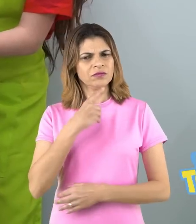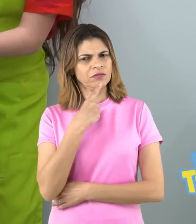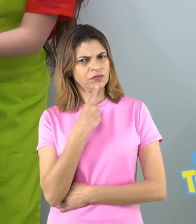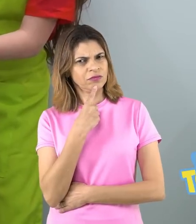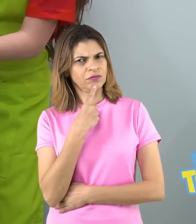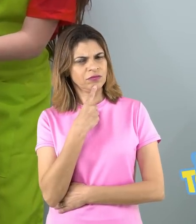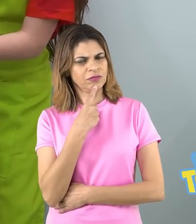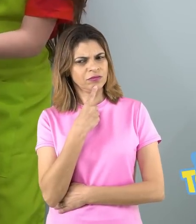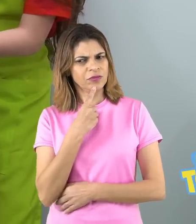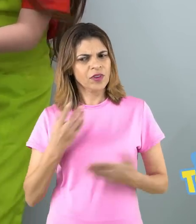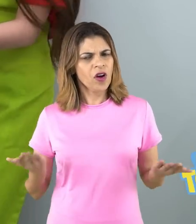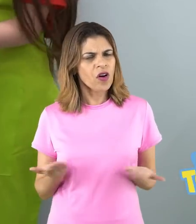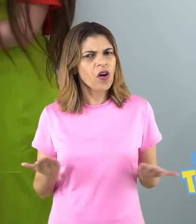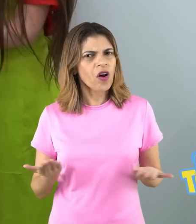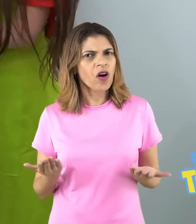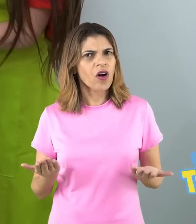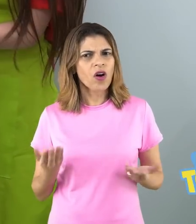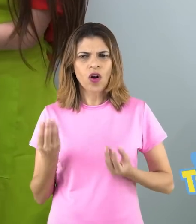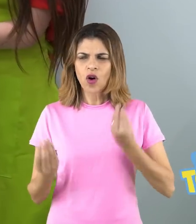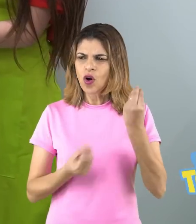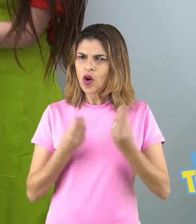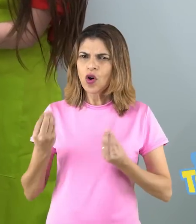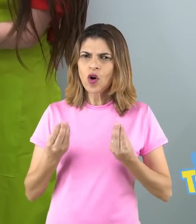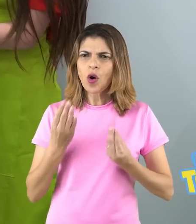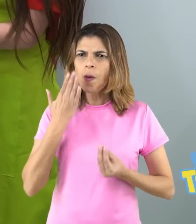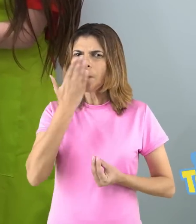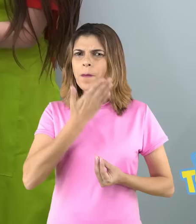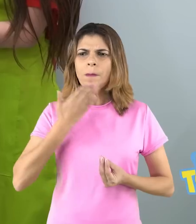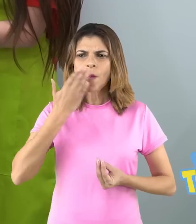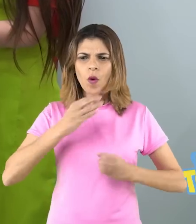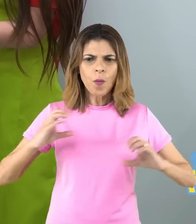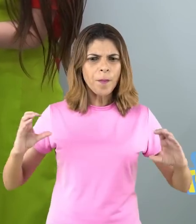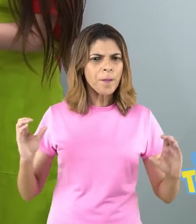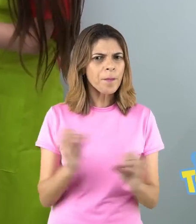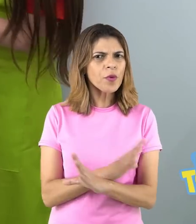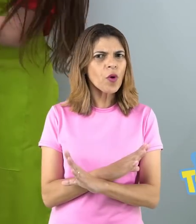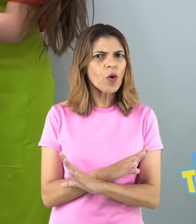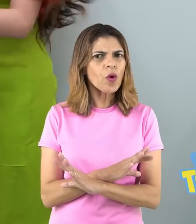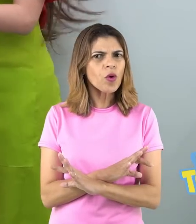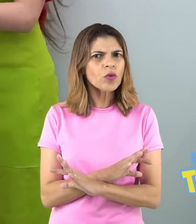E agora como é que eu faço para o bolo ficar pronto